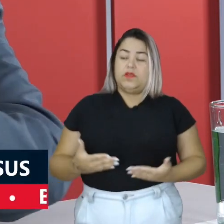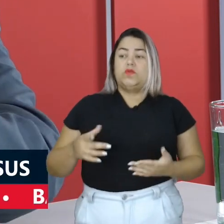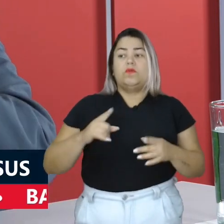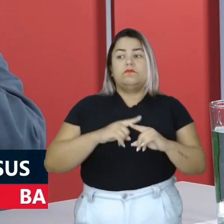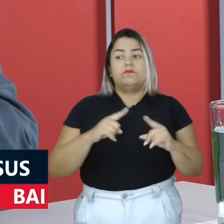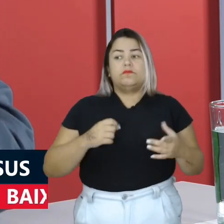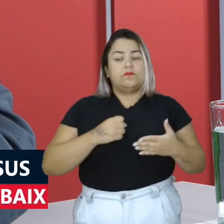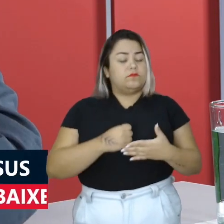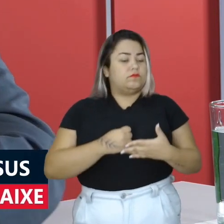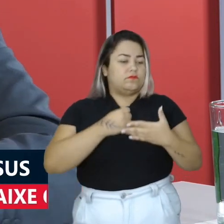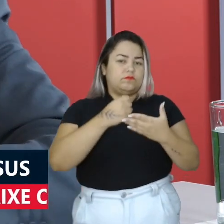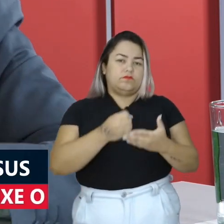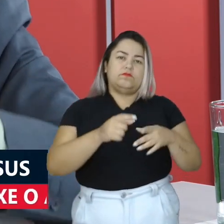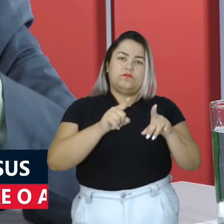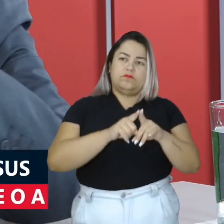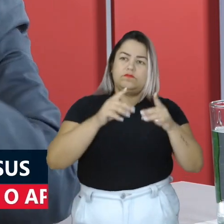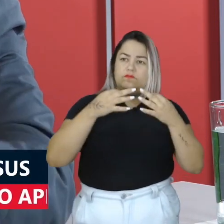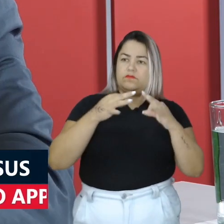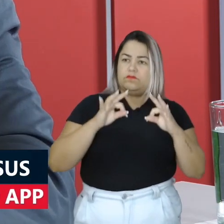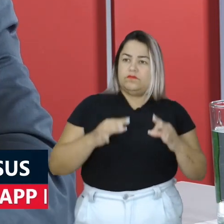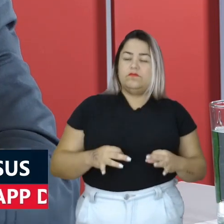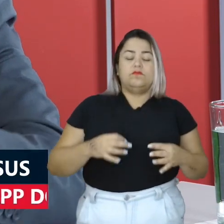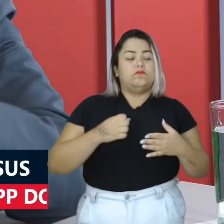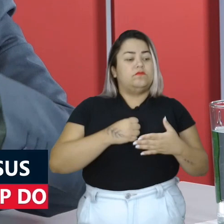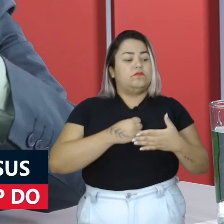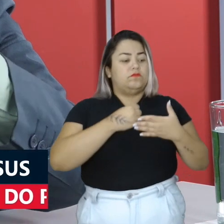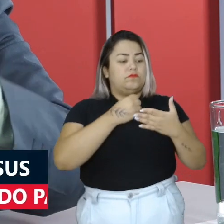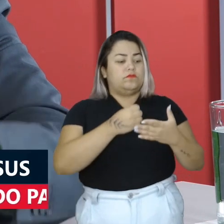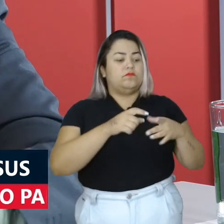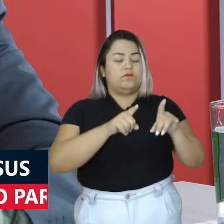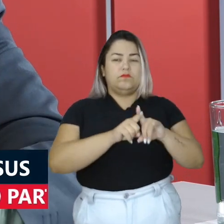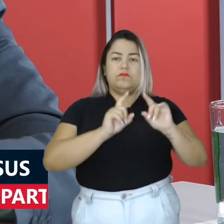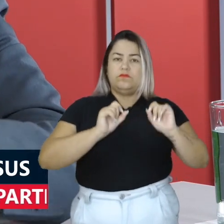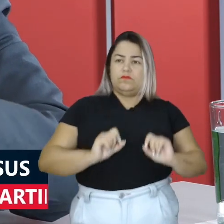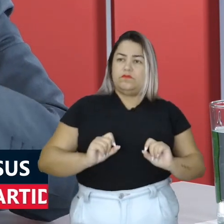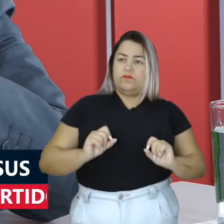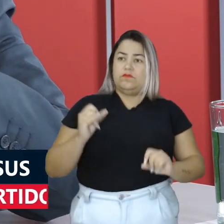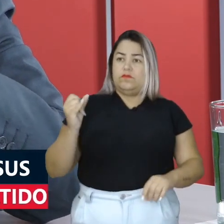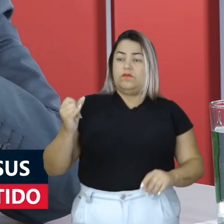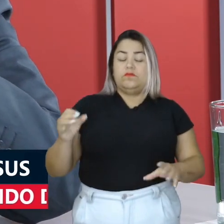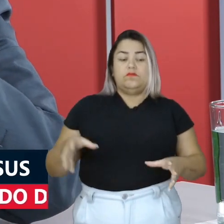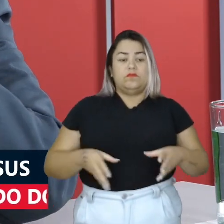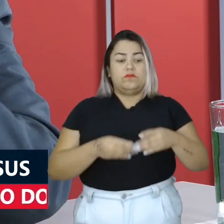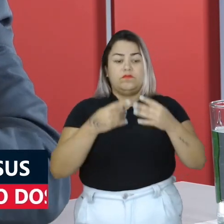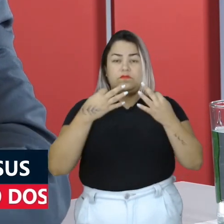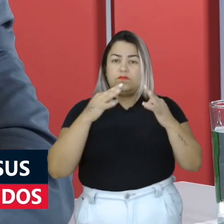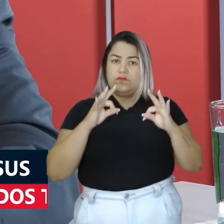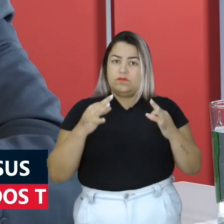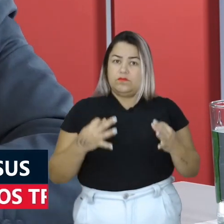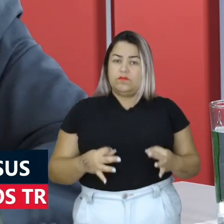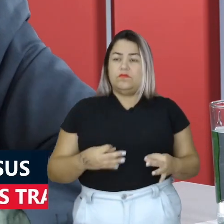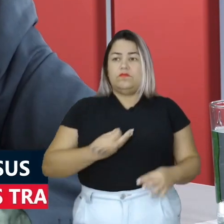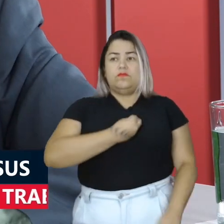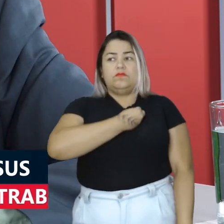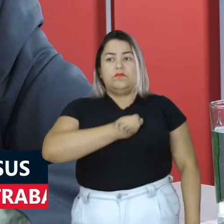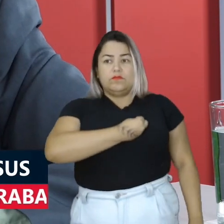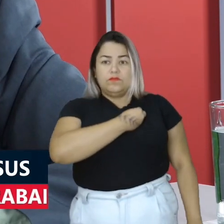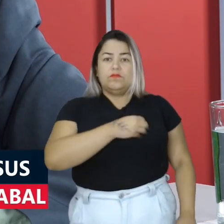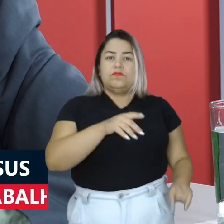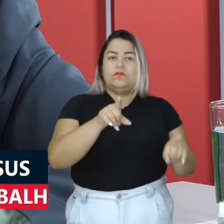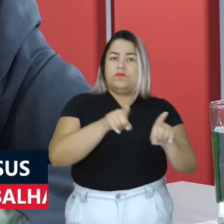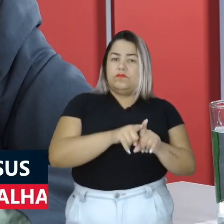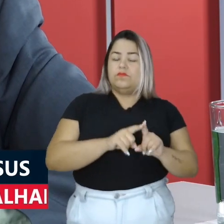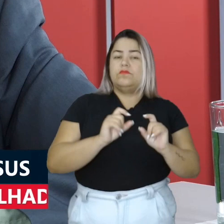fornece, né, as diretrizes técnicas, as orientações, a definição de incorporação tecnológica e participa decisivamente